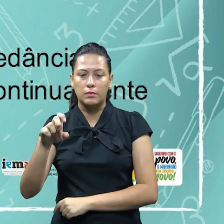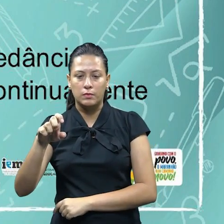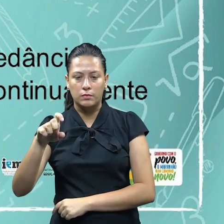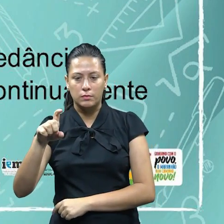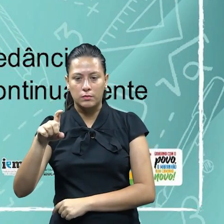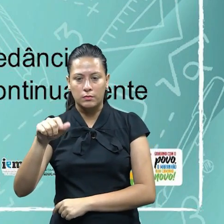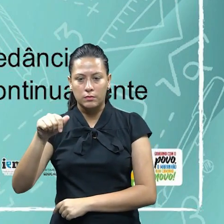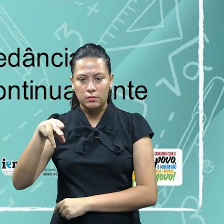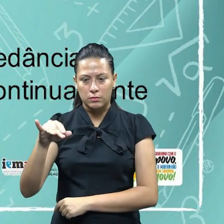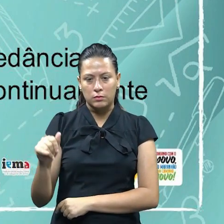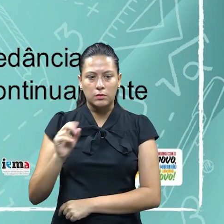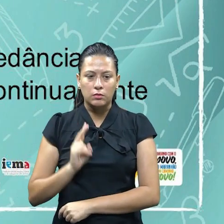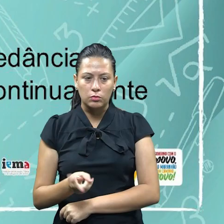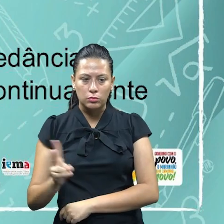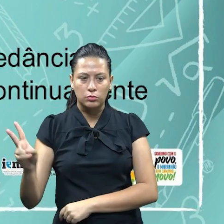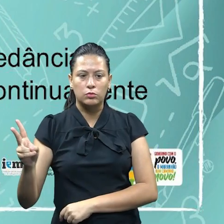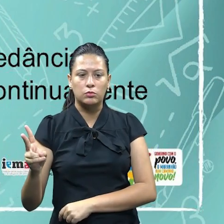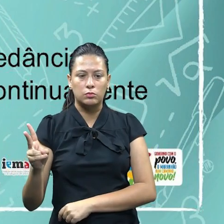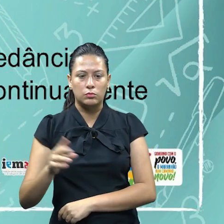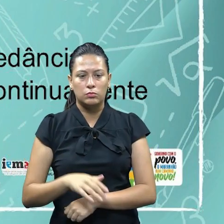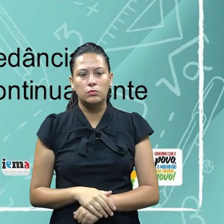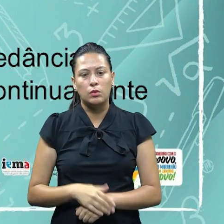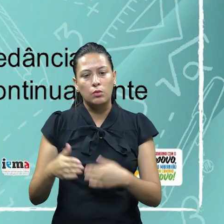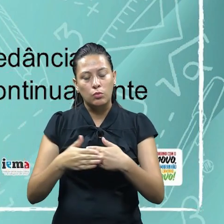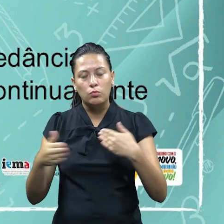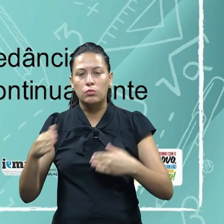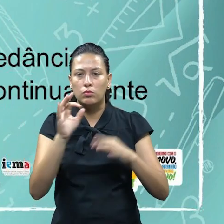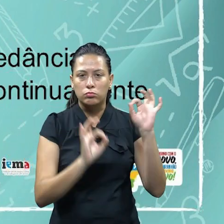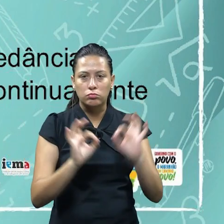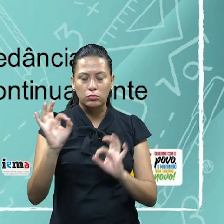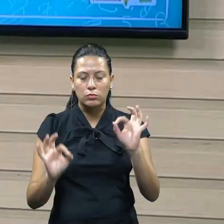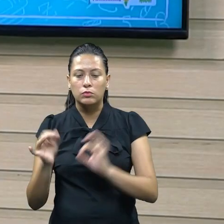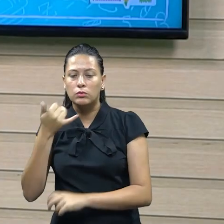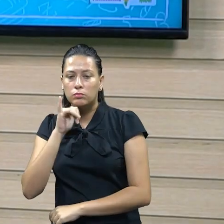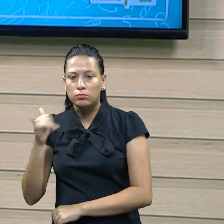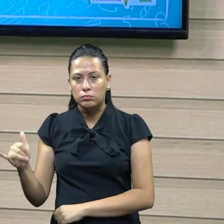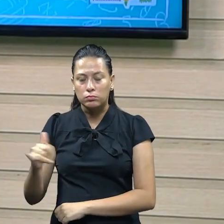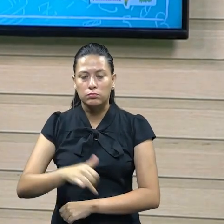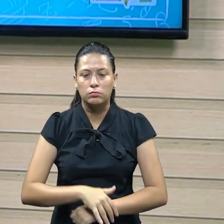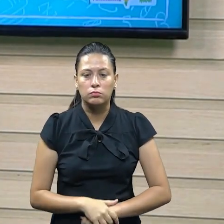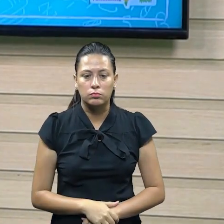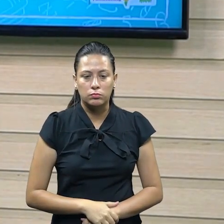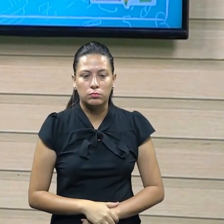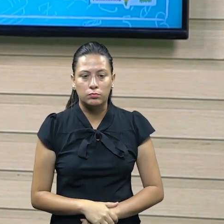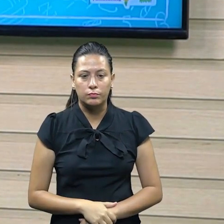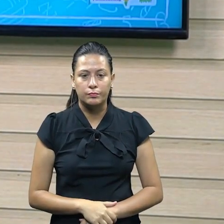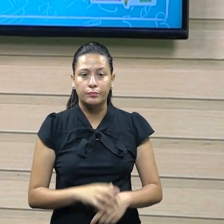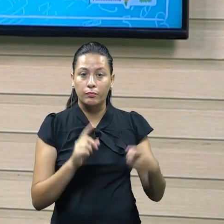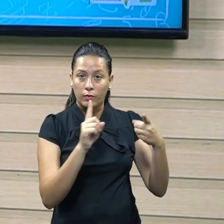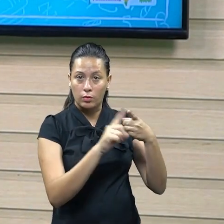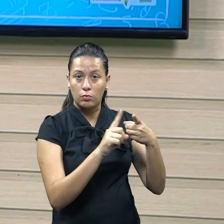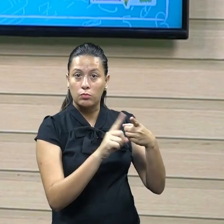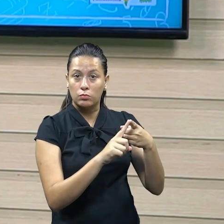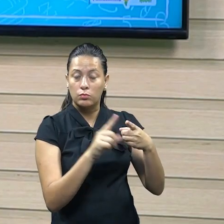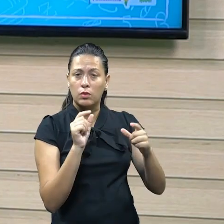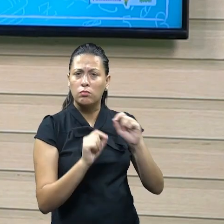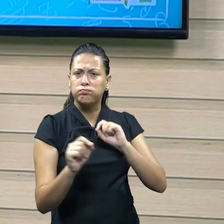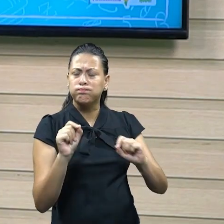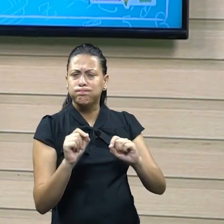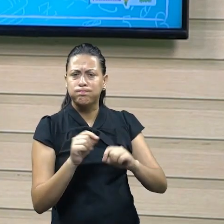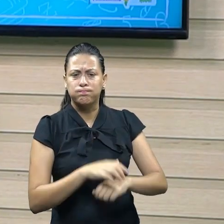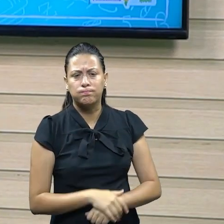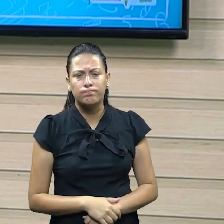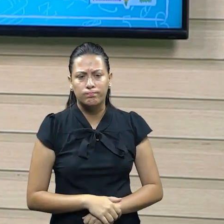continuamente durante a intervenção na instalação elétrica. O funcional, ele é basicamente aquele que